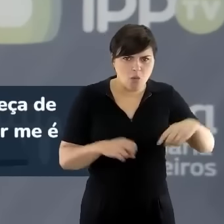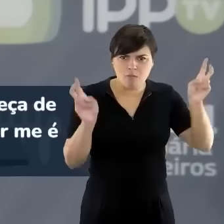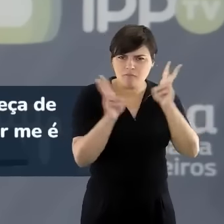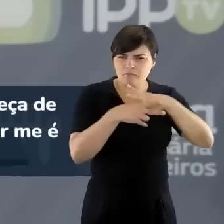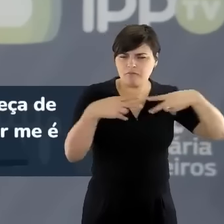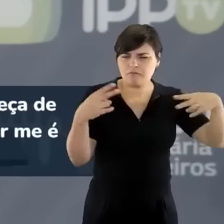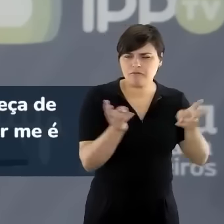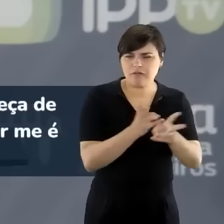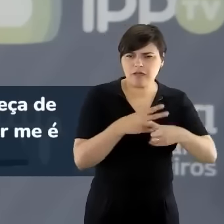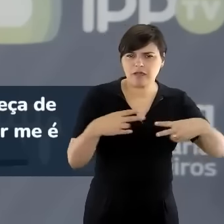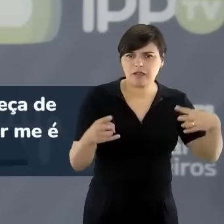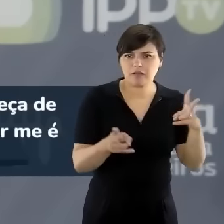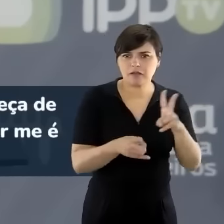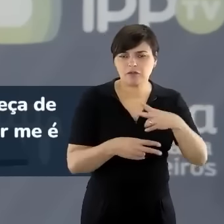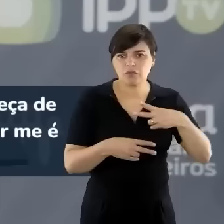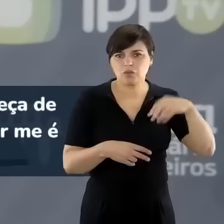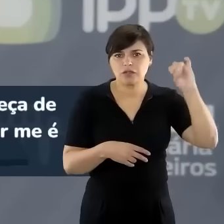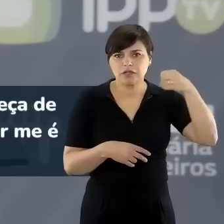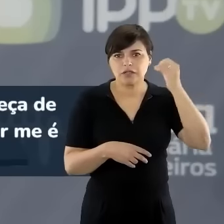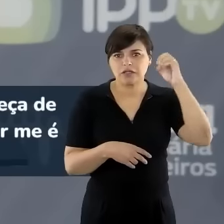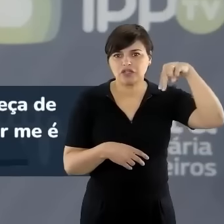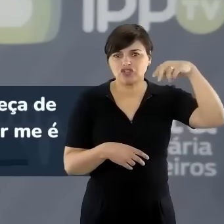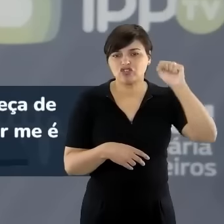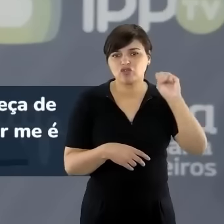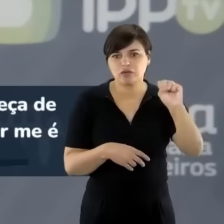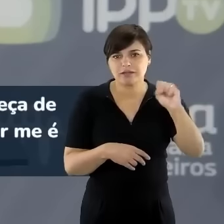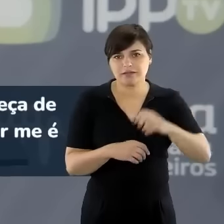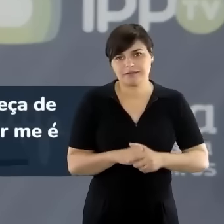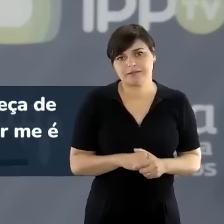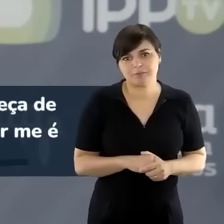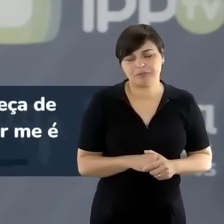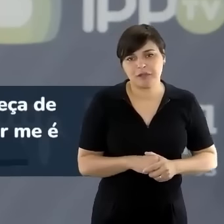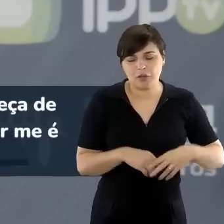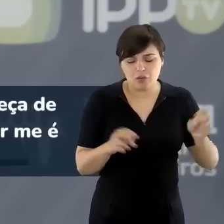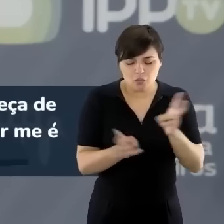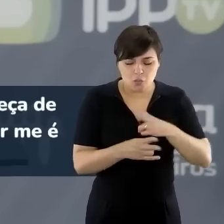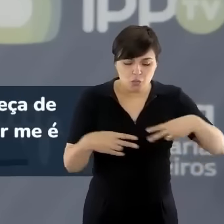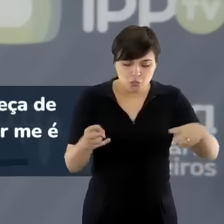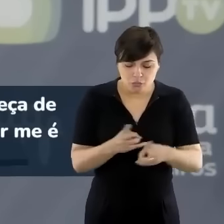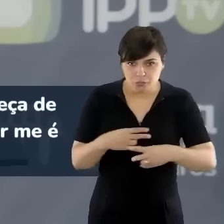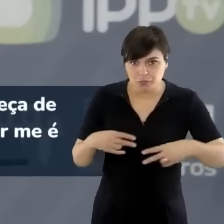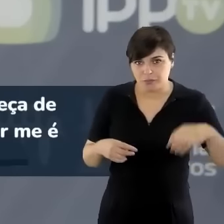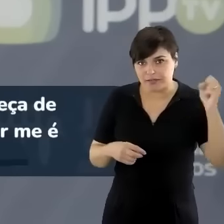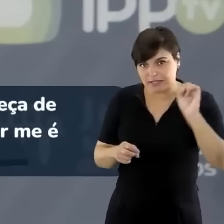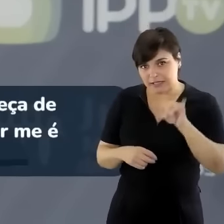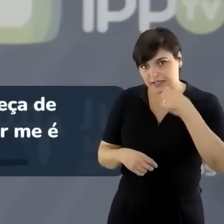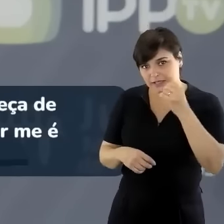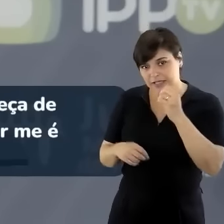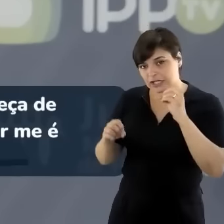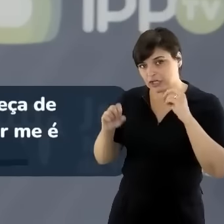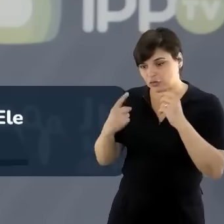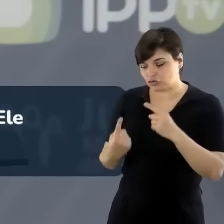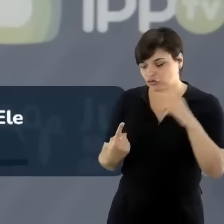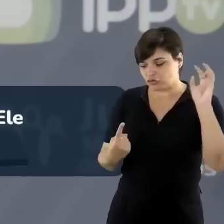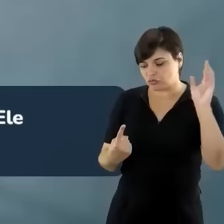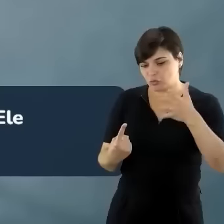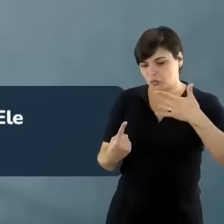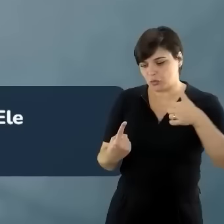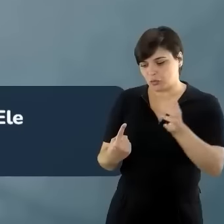de maneira que desfalecia pelo que pediu para si a morte dizendo melhor me é morrer do